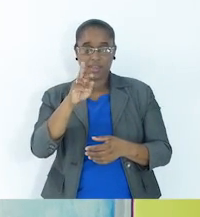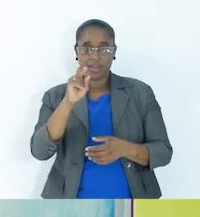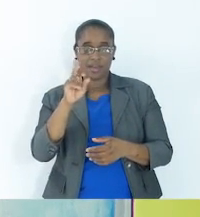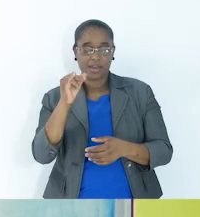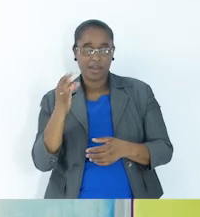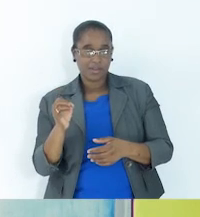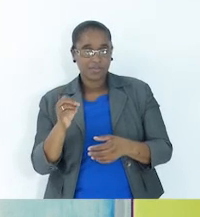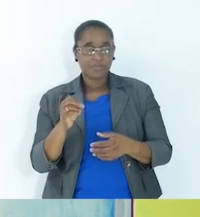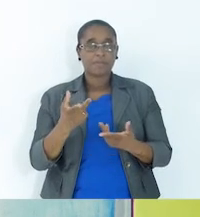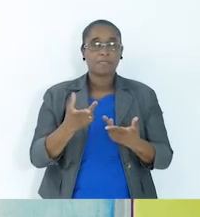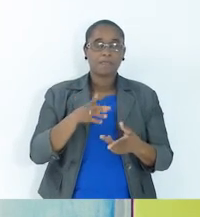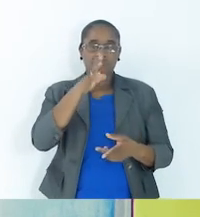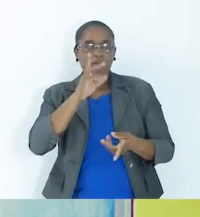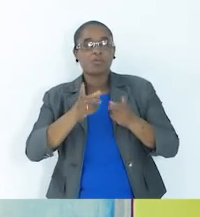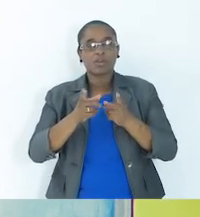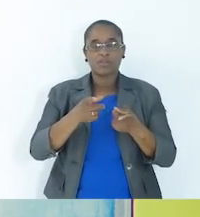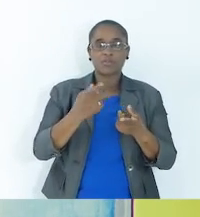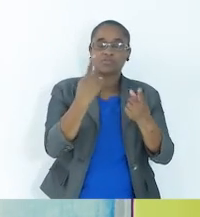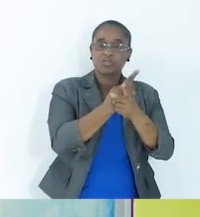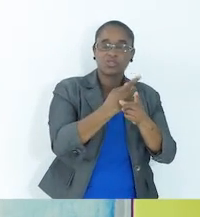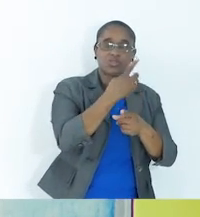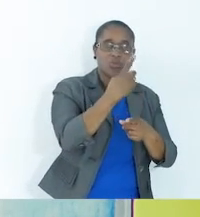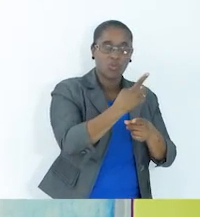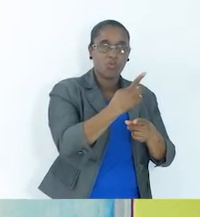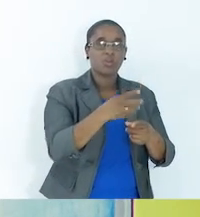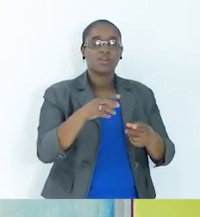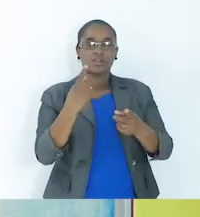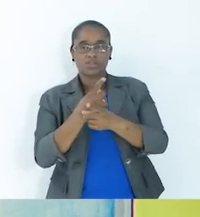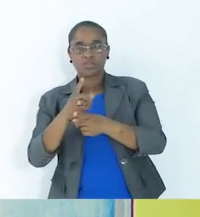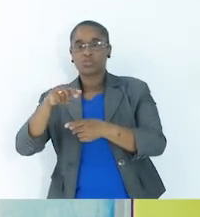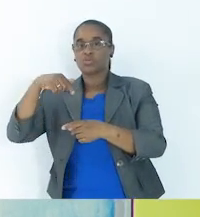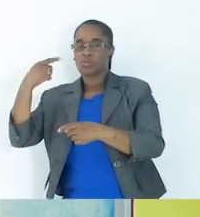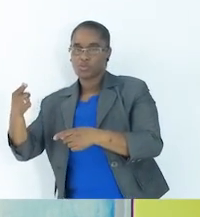vimos as características de um versus características de